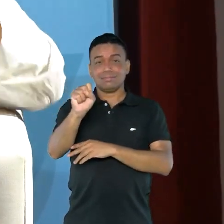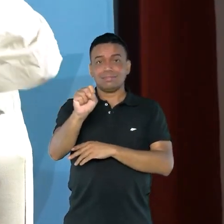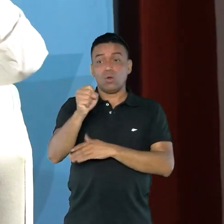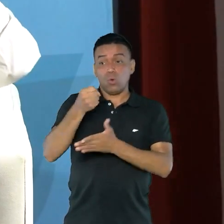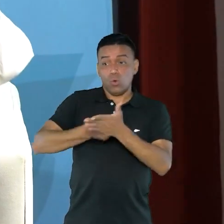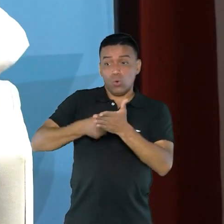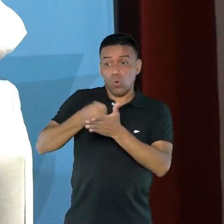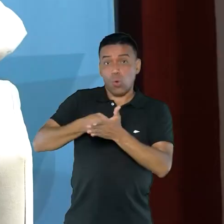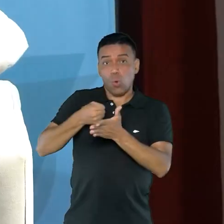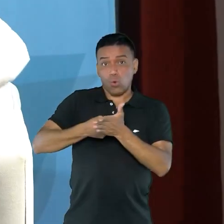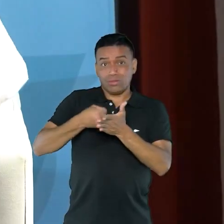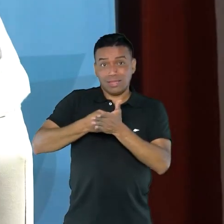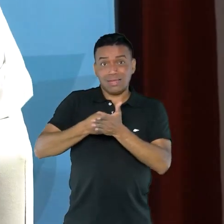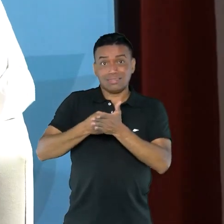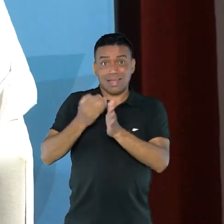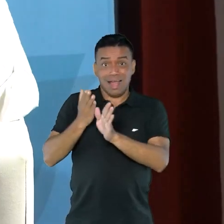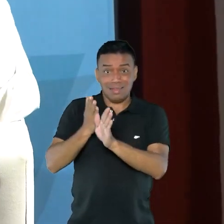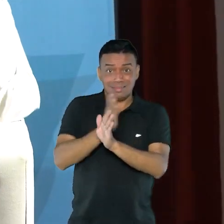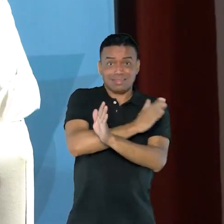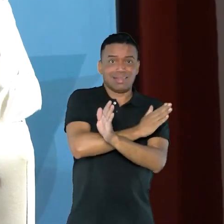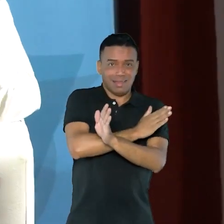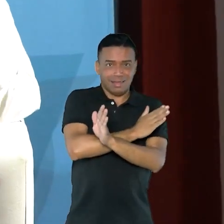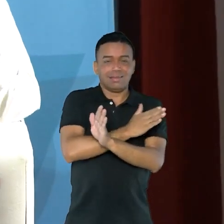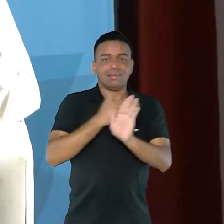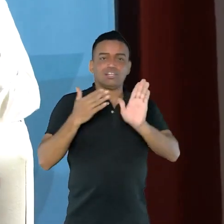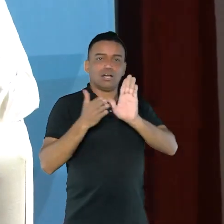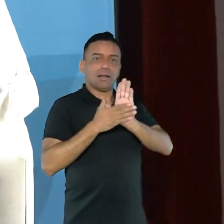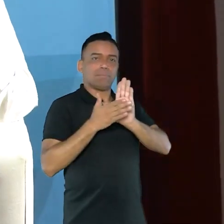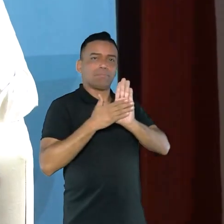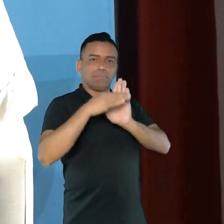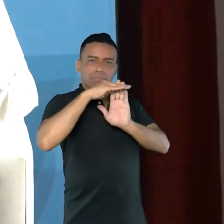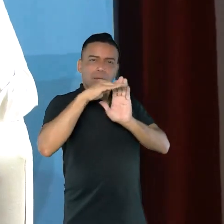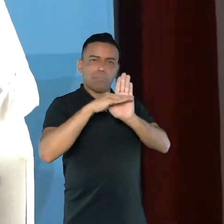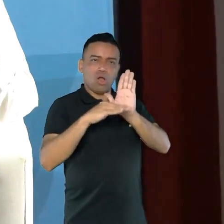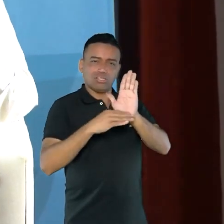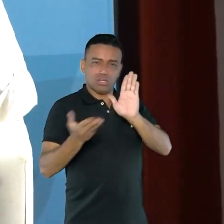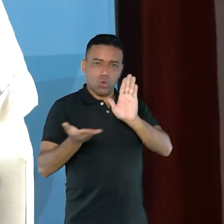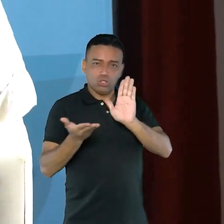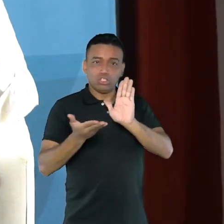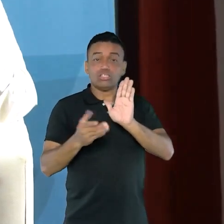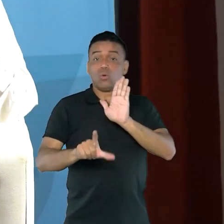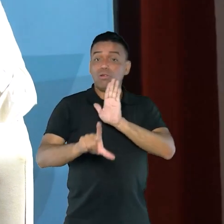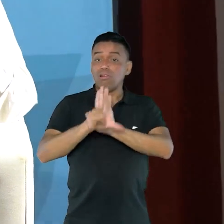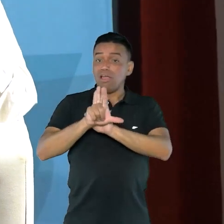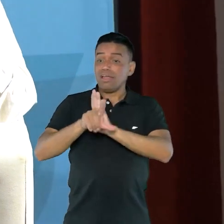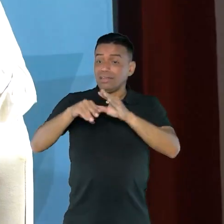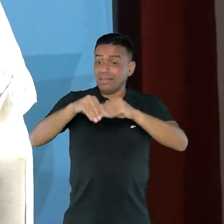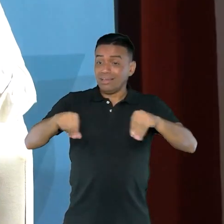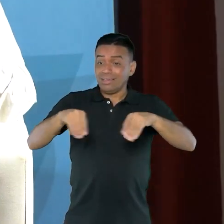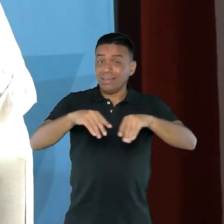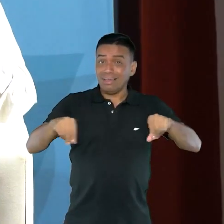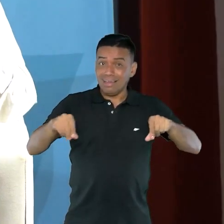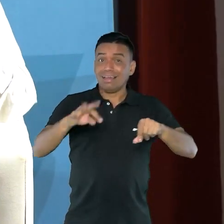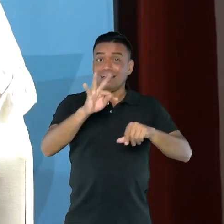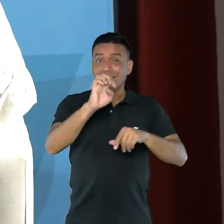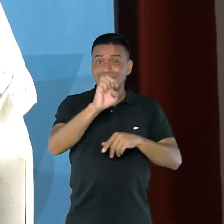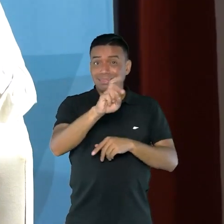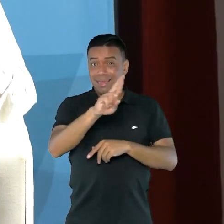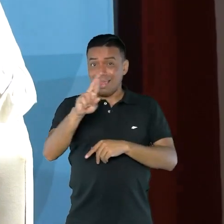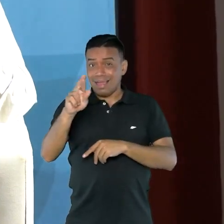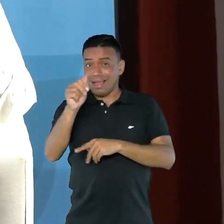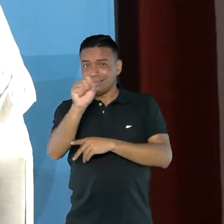antecede, né, essa pauta de hoje, que nessa lei de terras se dizia o seguinte, que